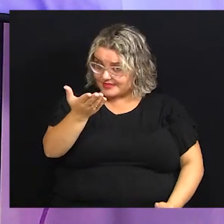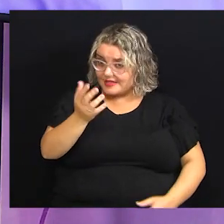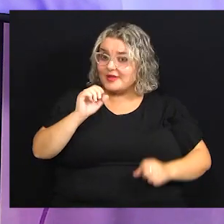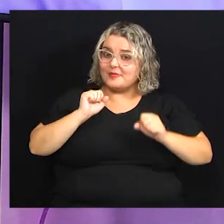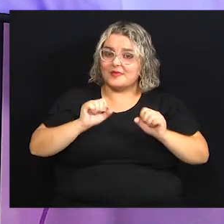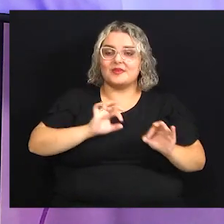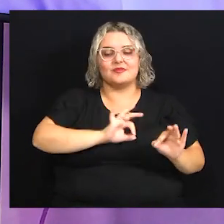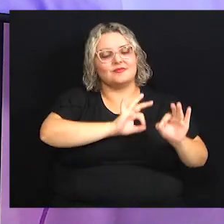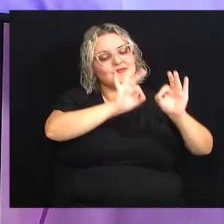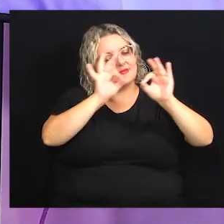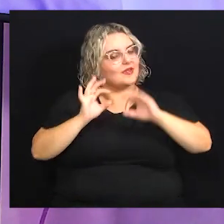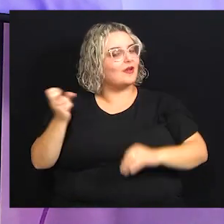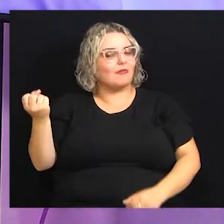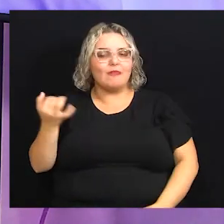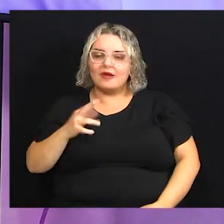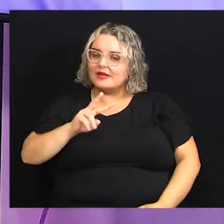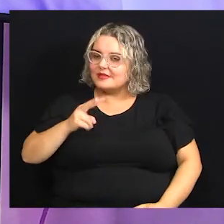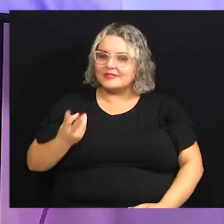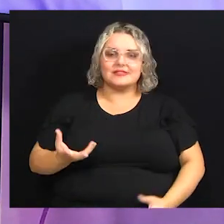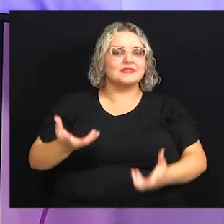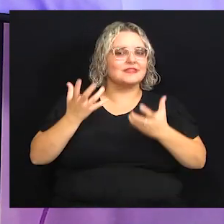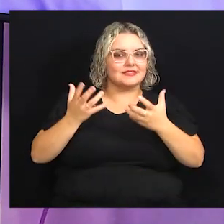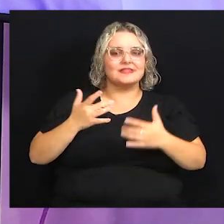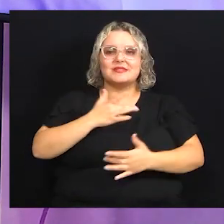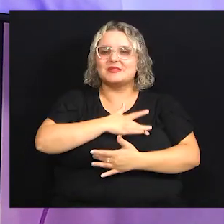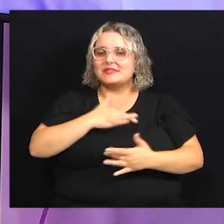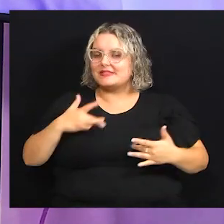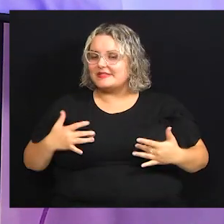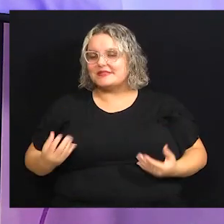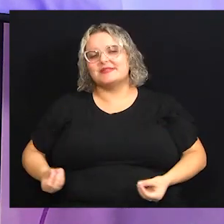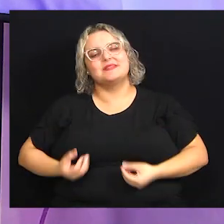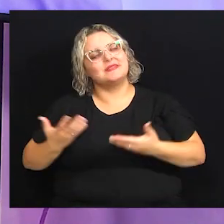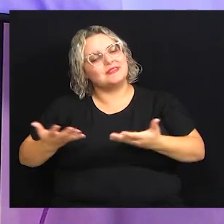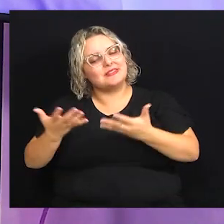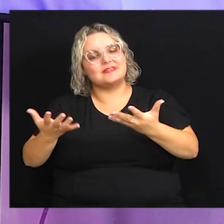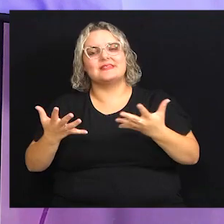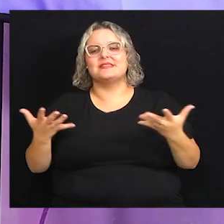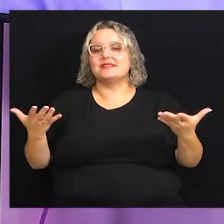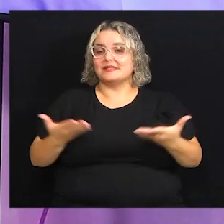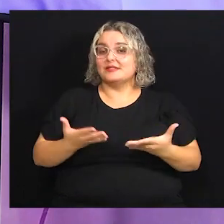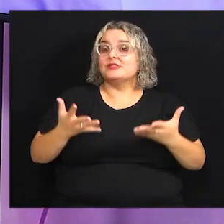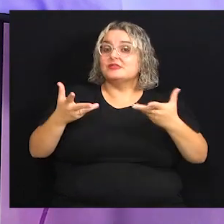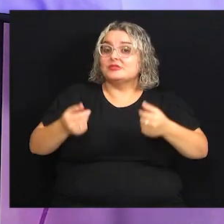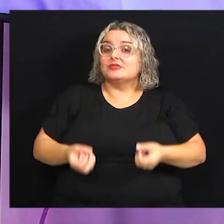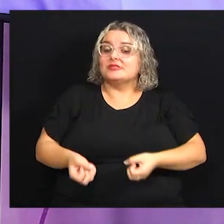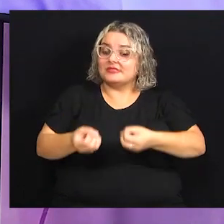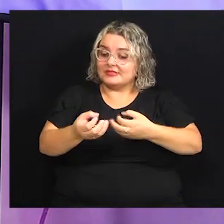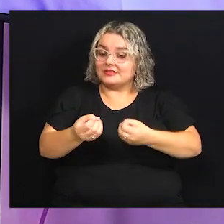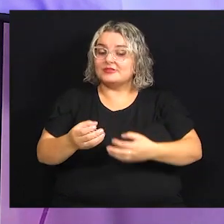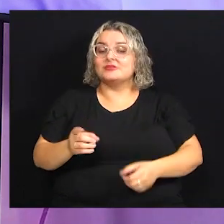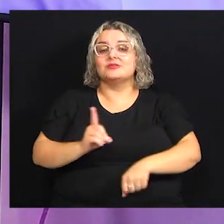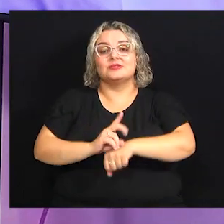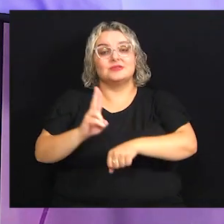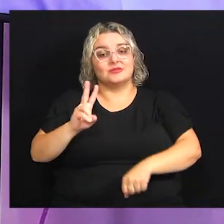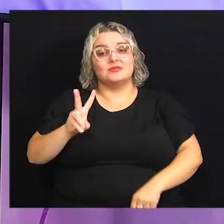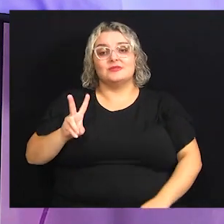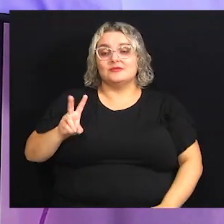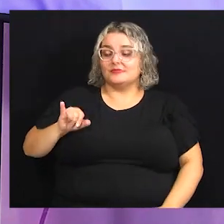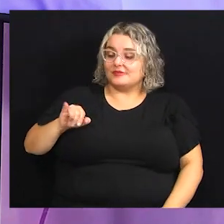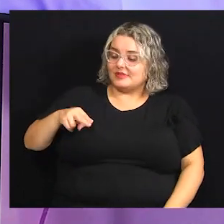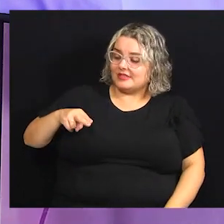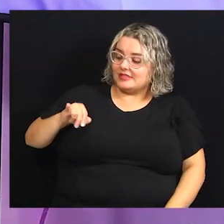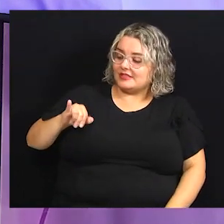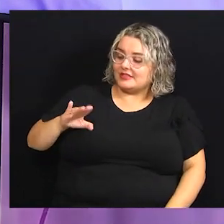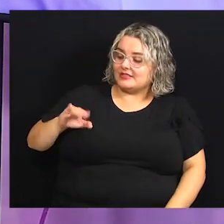lembrar que você pode rever quantas vezes quiser o Saúde e Vida de hoje, pegar toda essa informação do Dr.